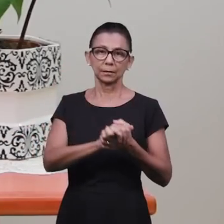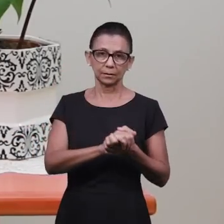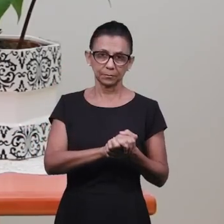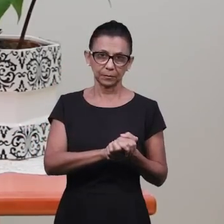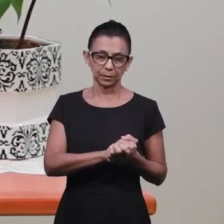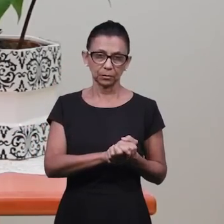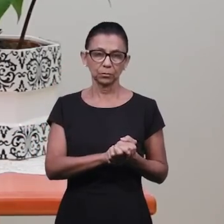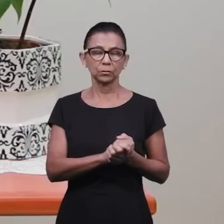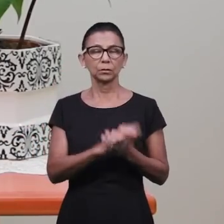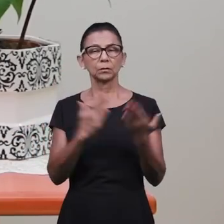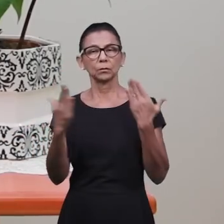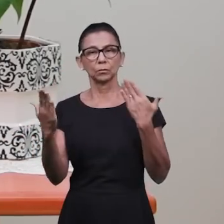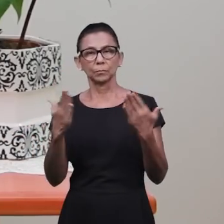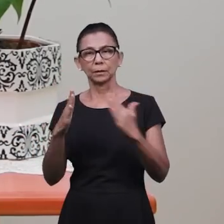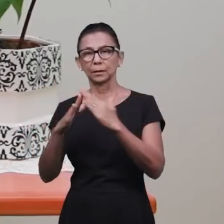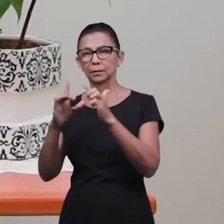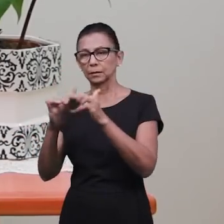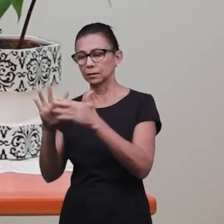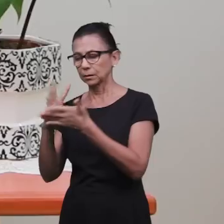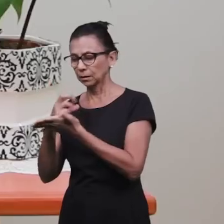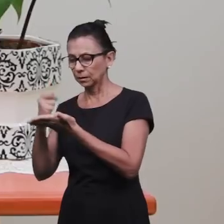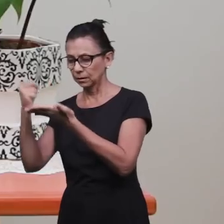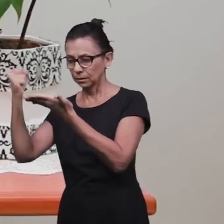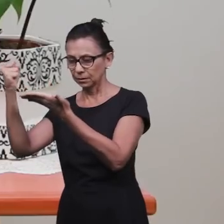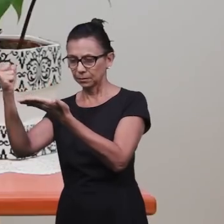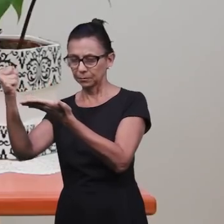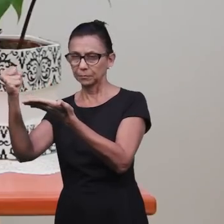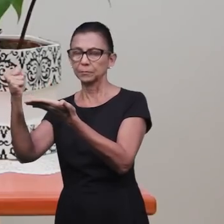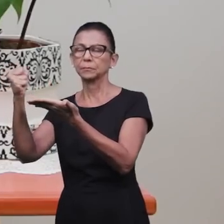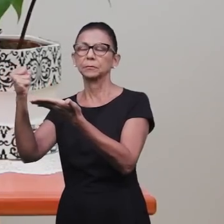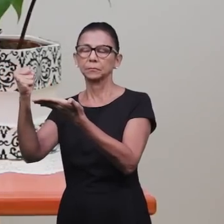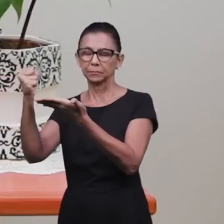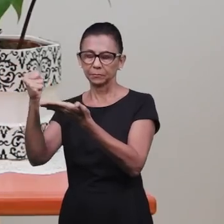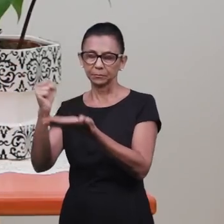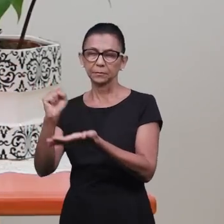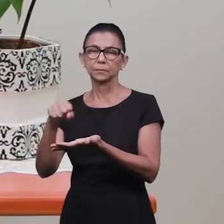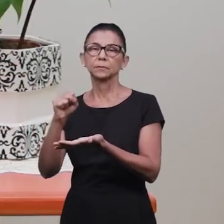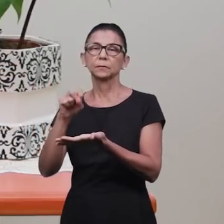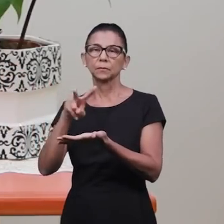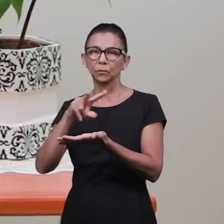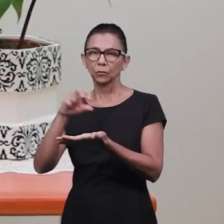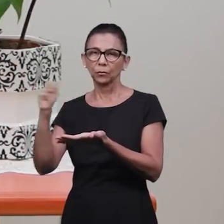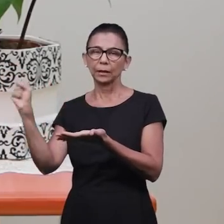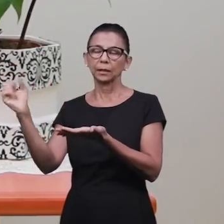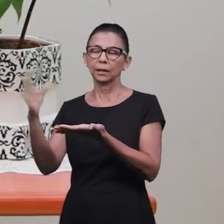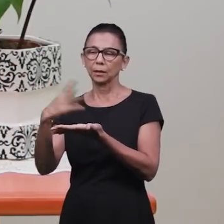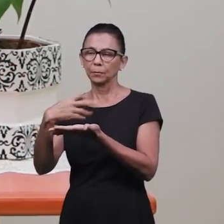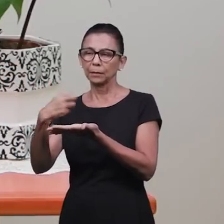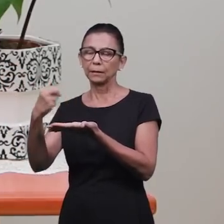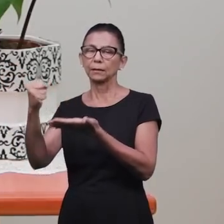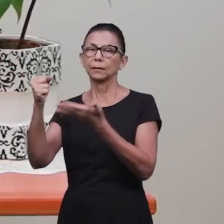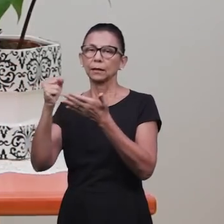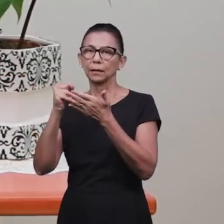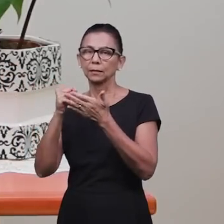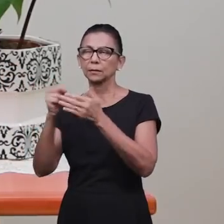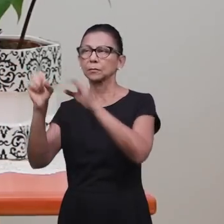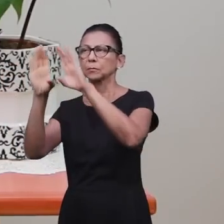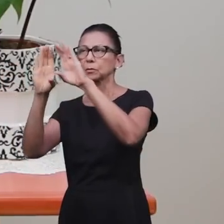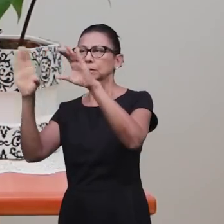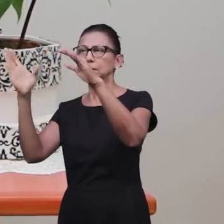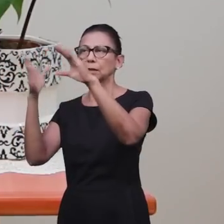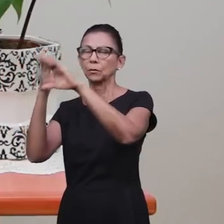aponta para o arrebatamento da igreja. A igreja, ela vai ser arrebatada, vai